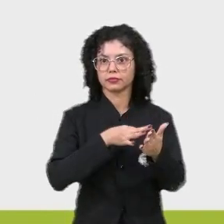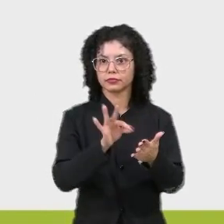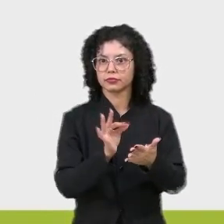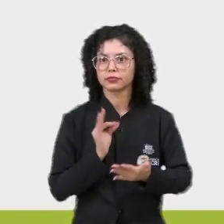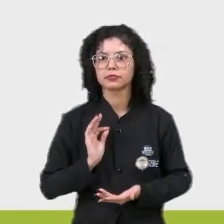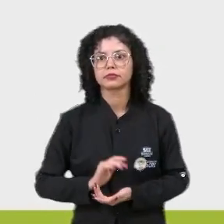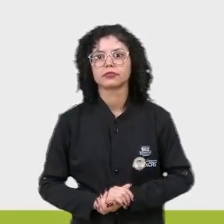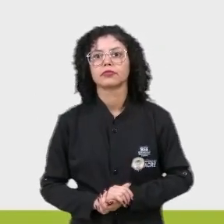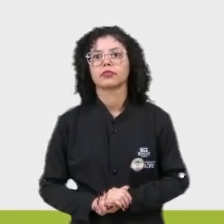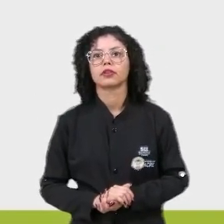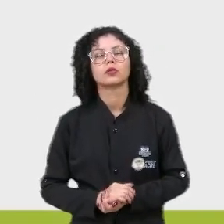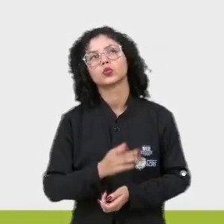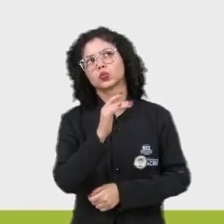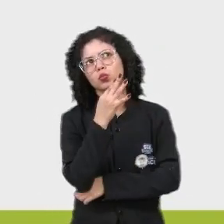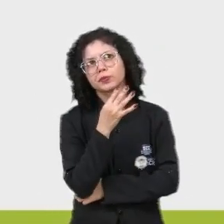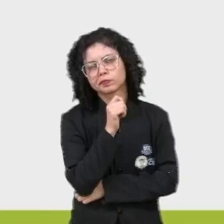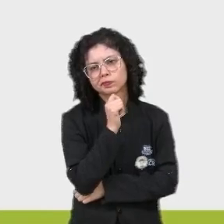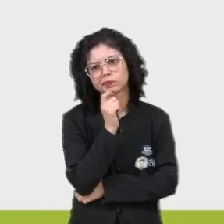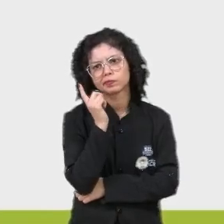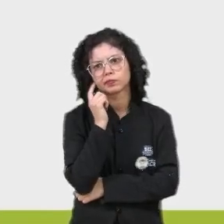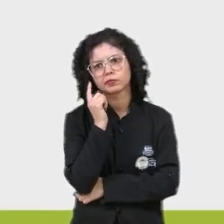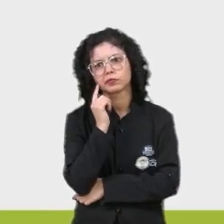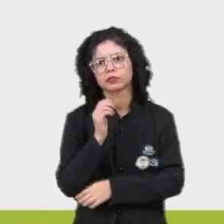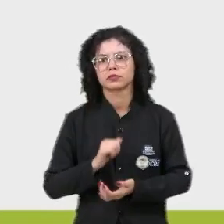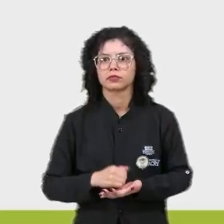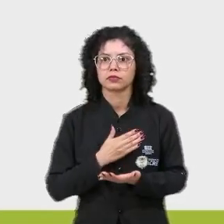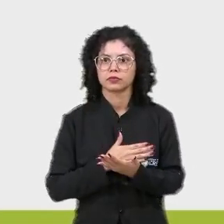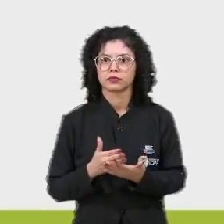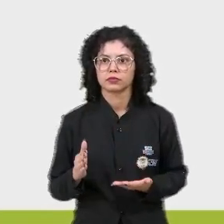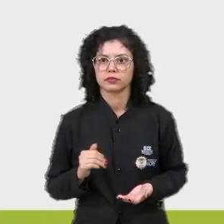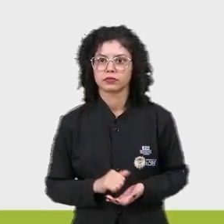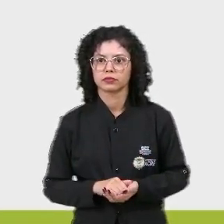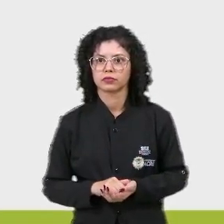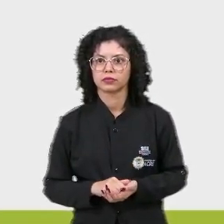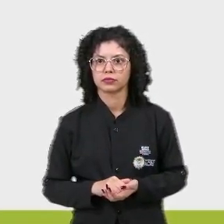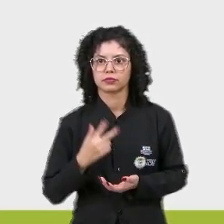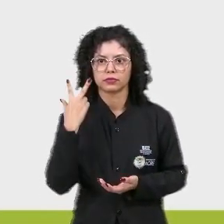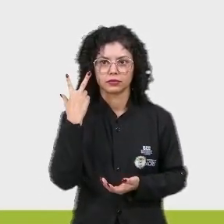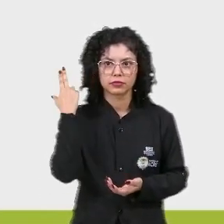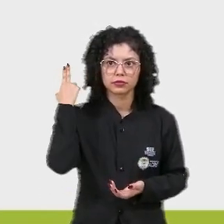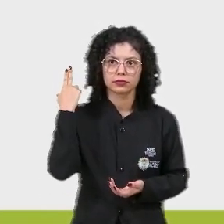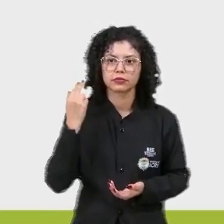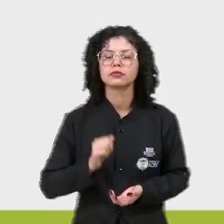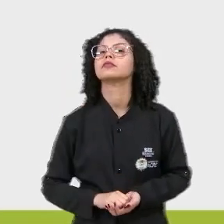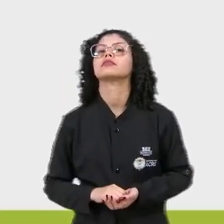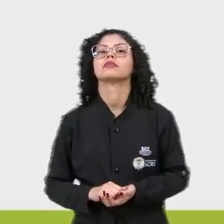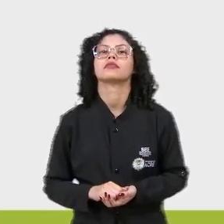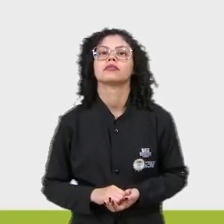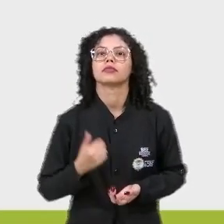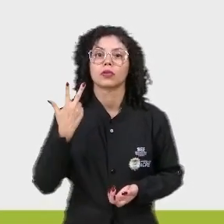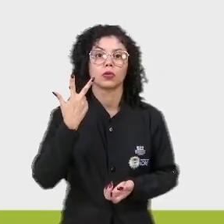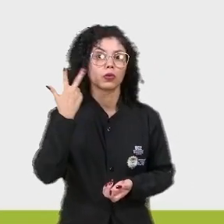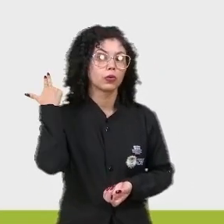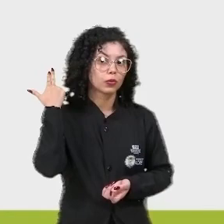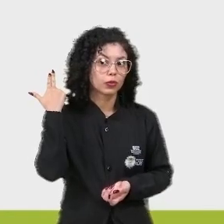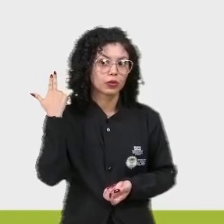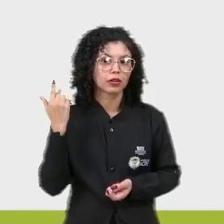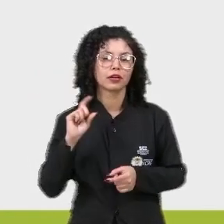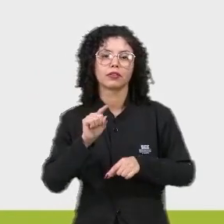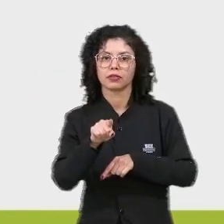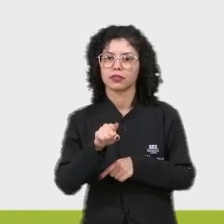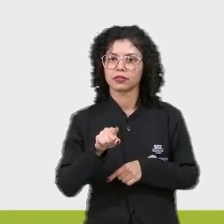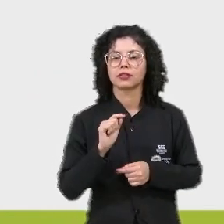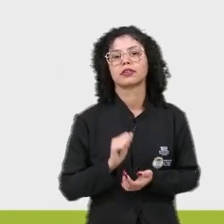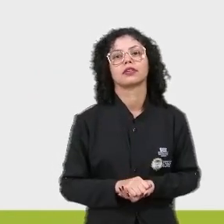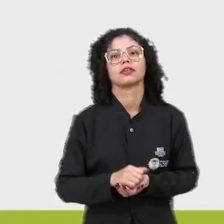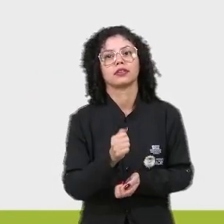mão. Por onde começo? E o Garfield responde, corte uma orelha. Esse corte uma orelha, para você,